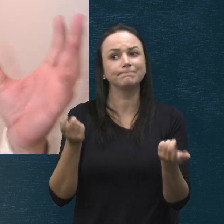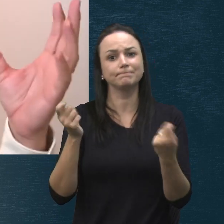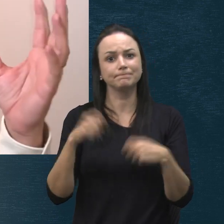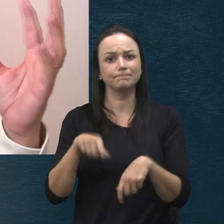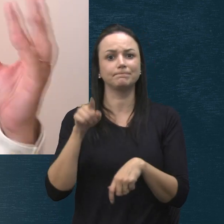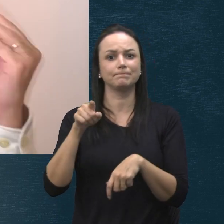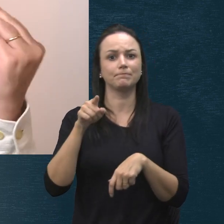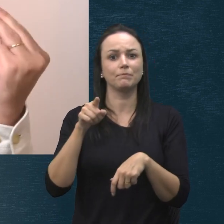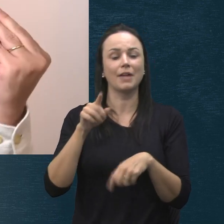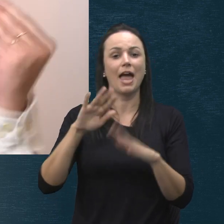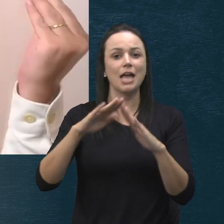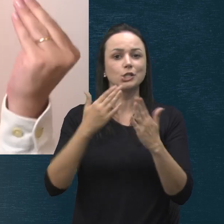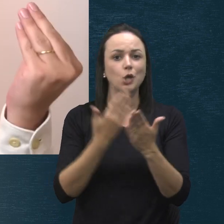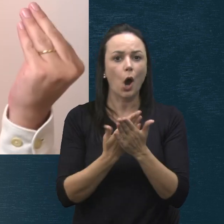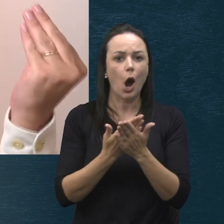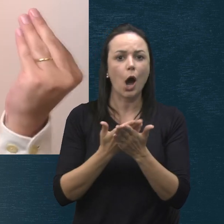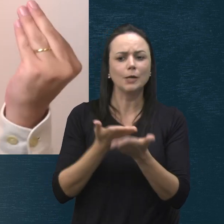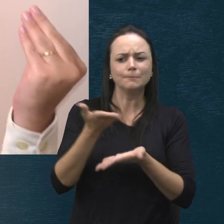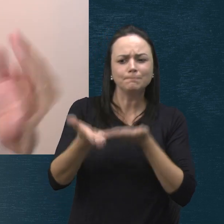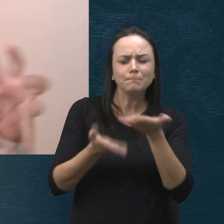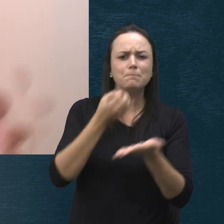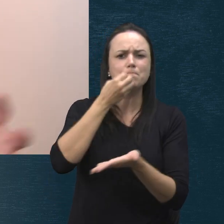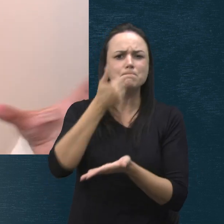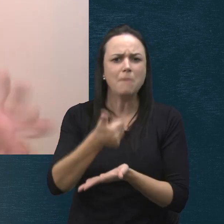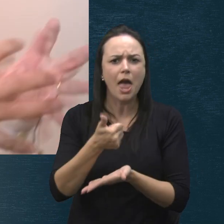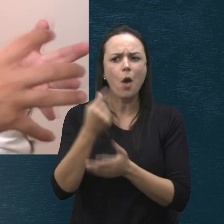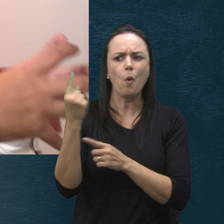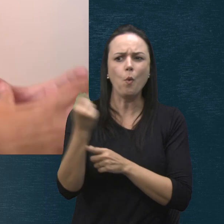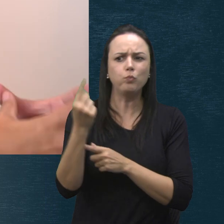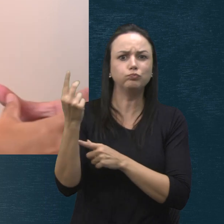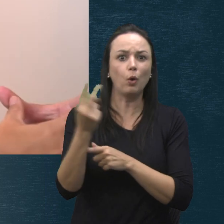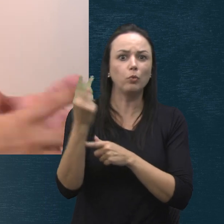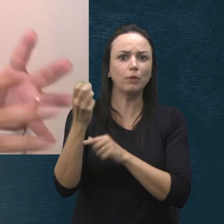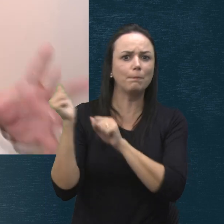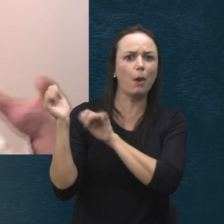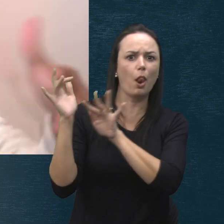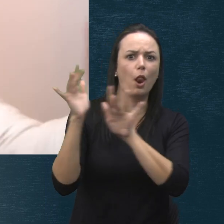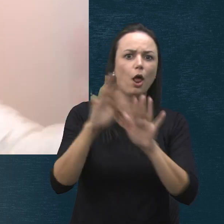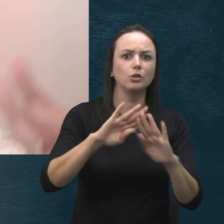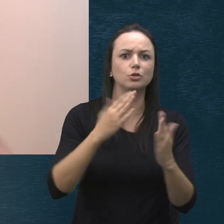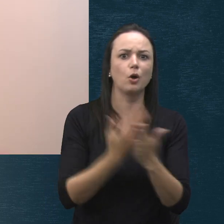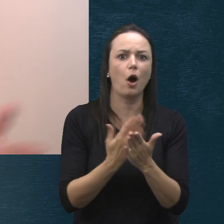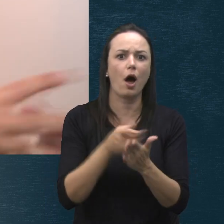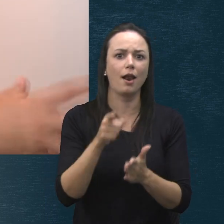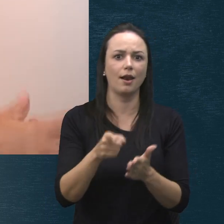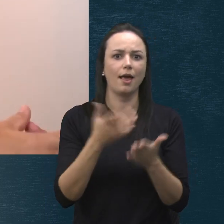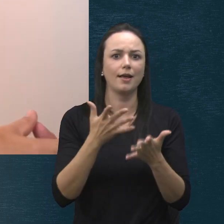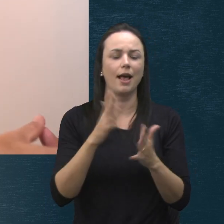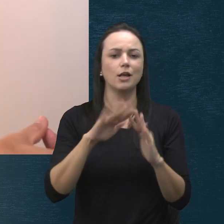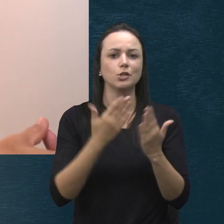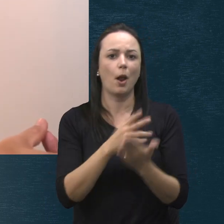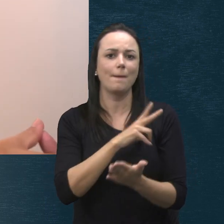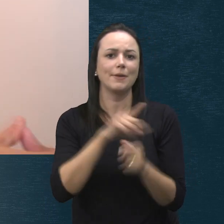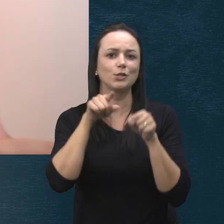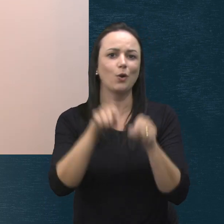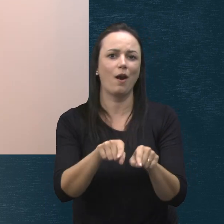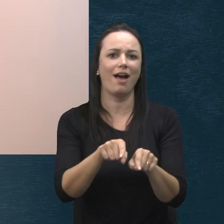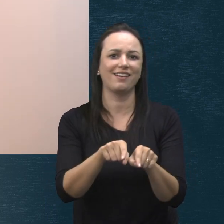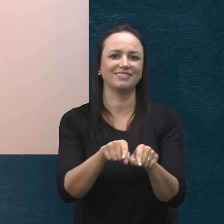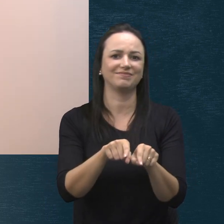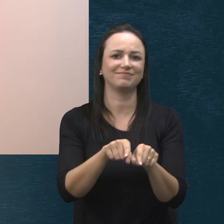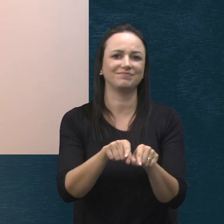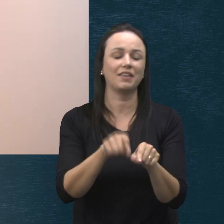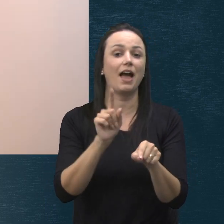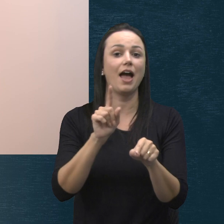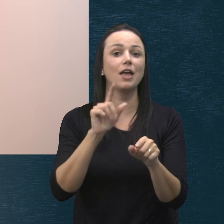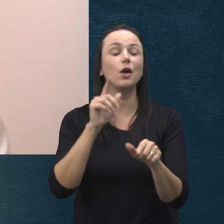atendeu muito bem uma pessoa, 2 pessoas, e aí foi um monte de gente, todo mundo foi pra lá. Todo mundo que queria a escola particular foi pra essa escola. E aí